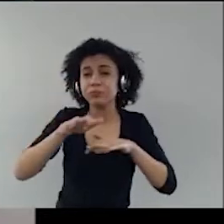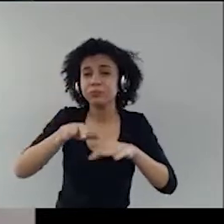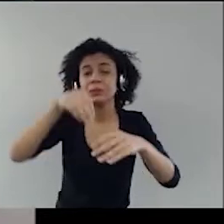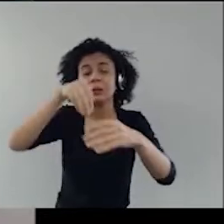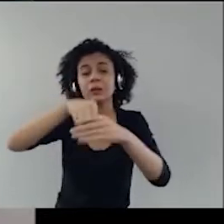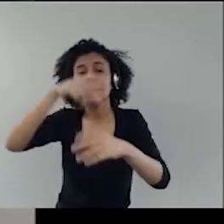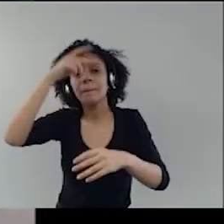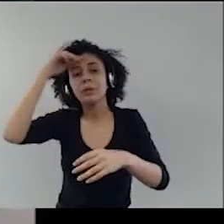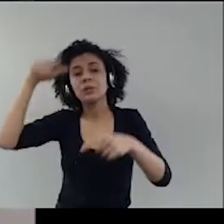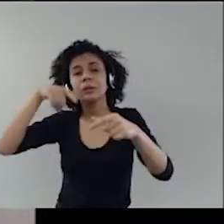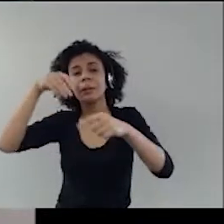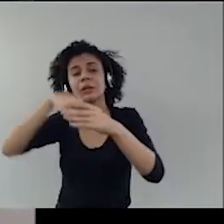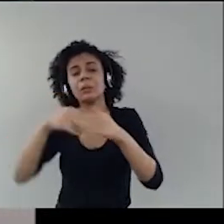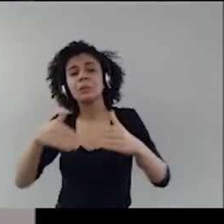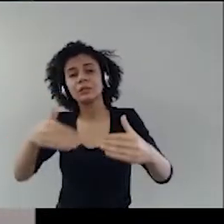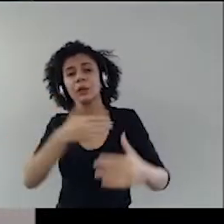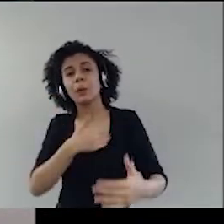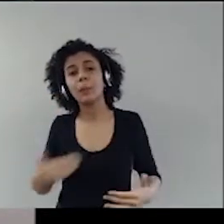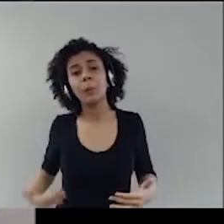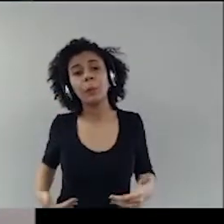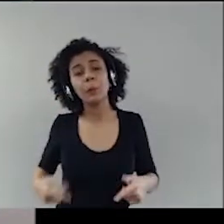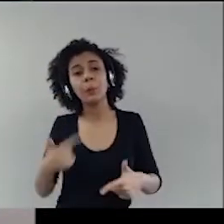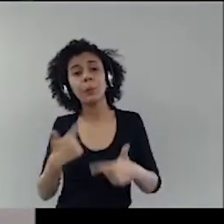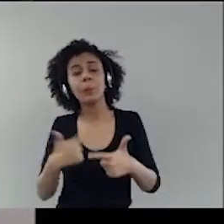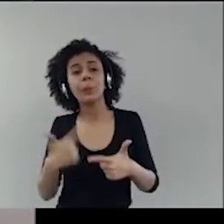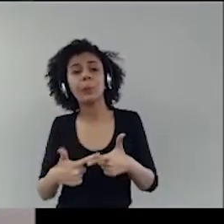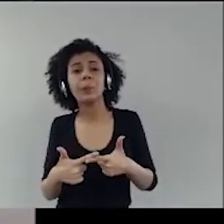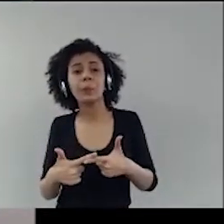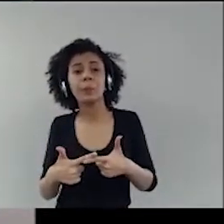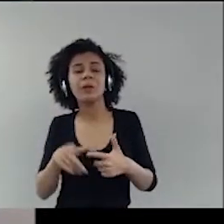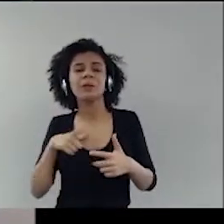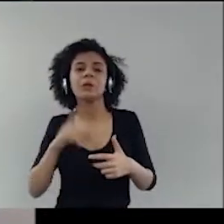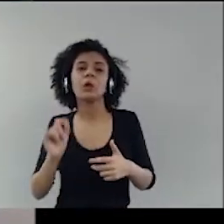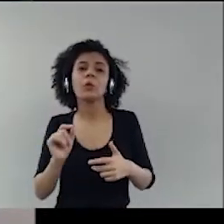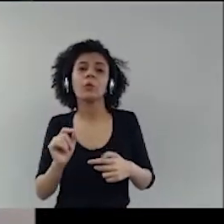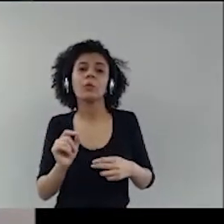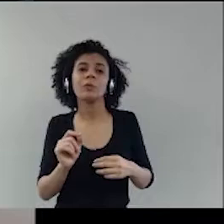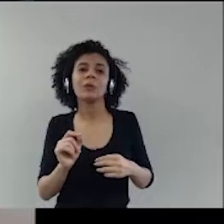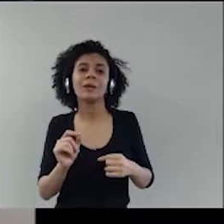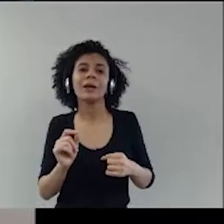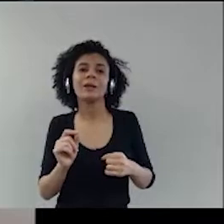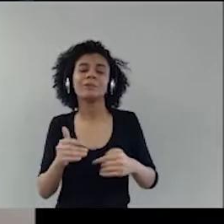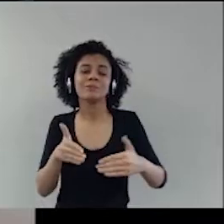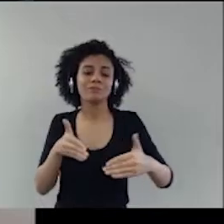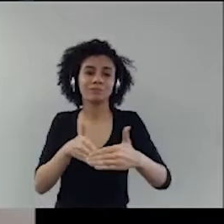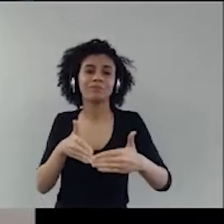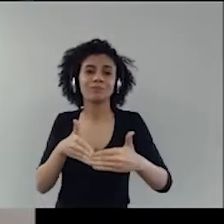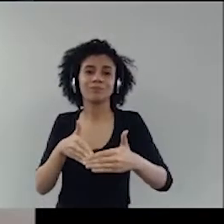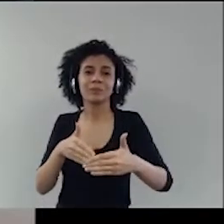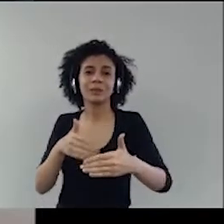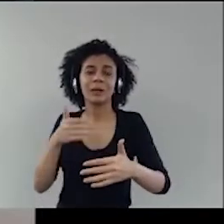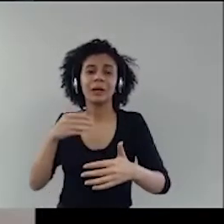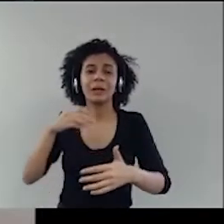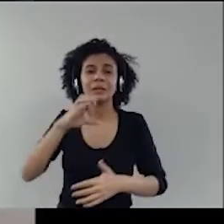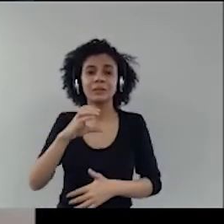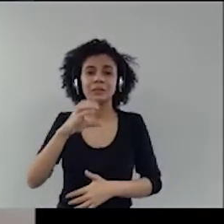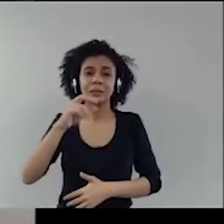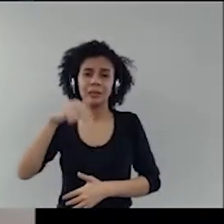Nacional por conta de discutirem que havia uma intervenção do